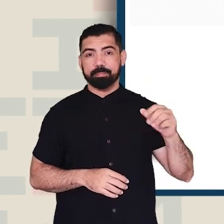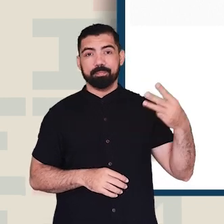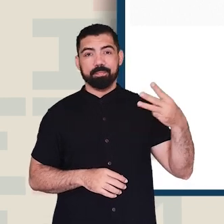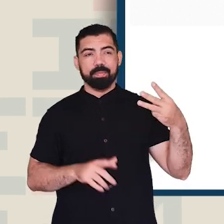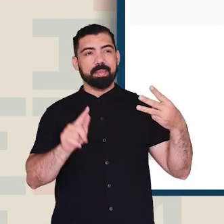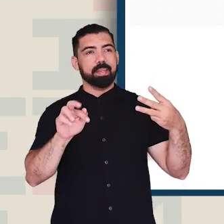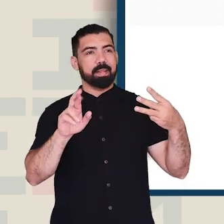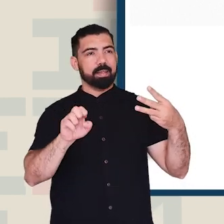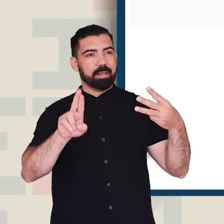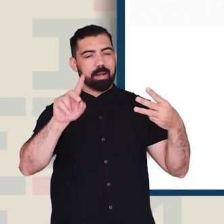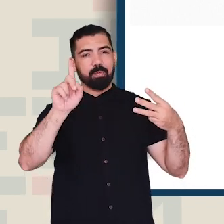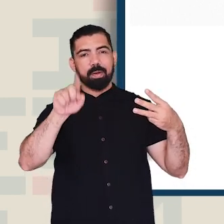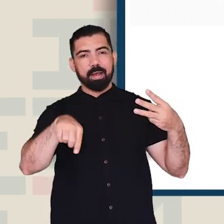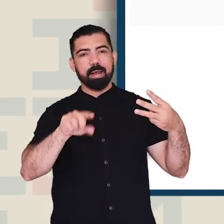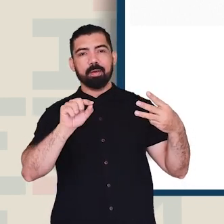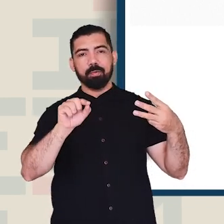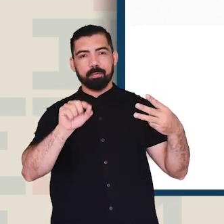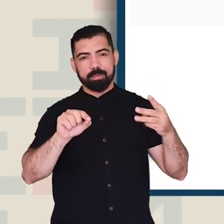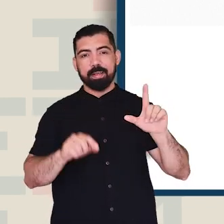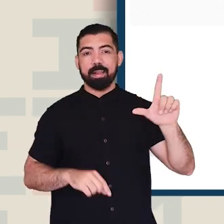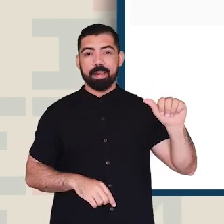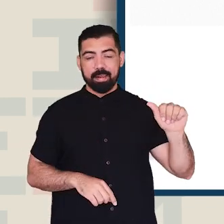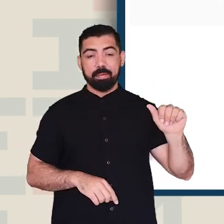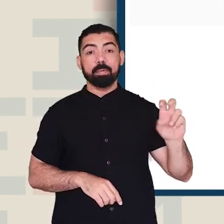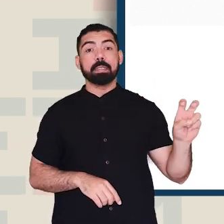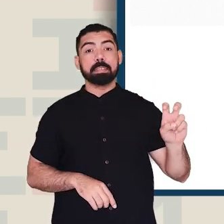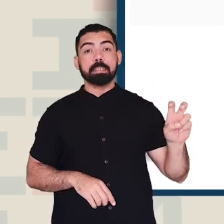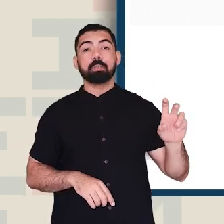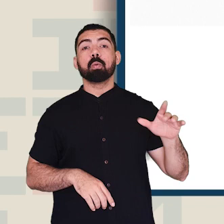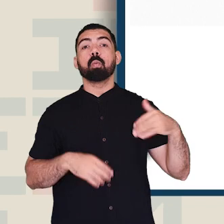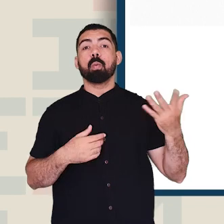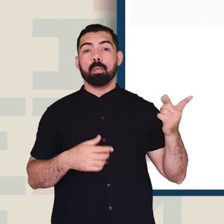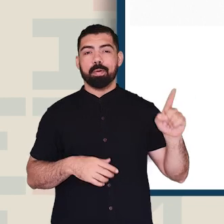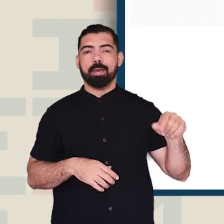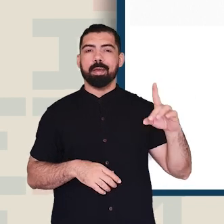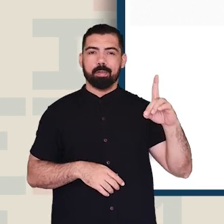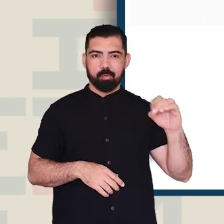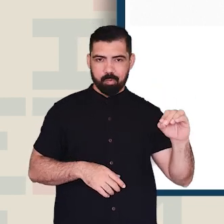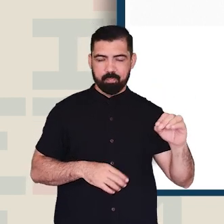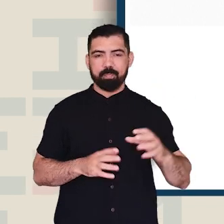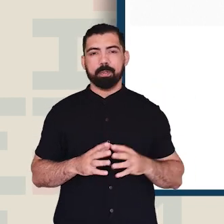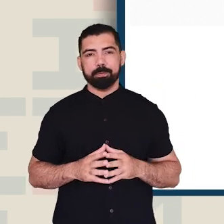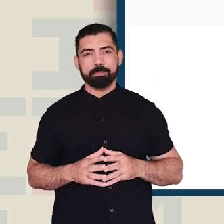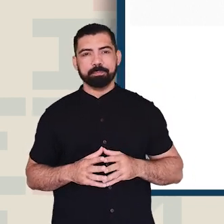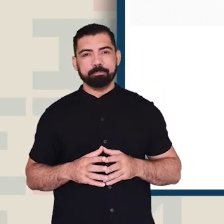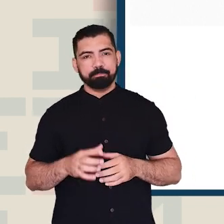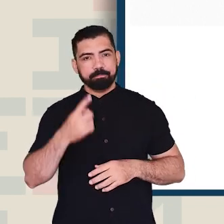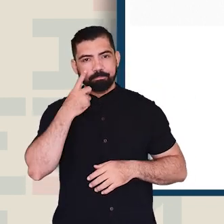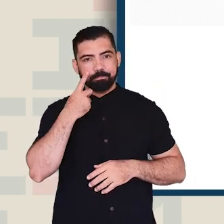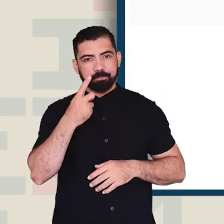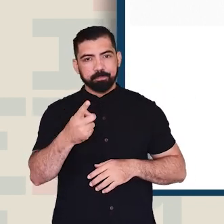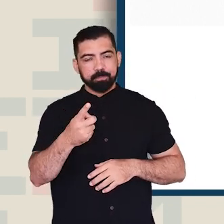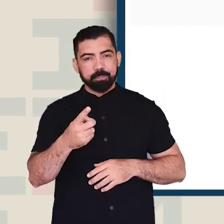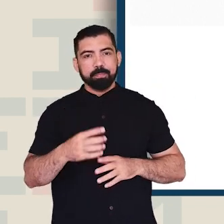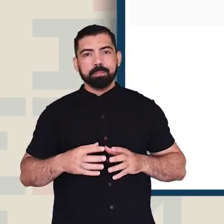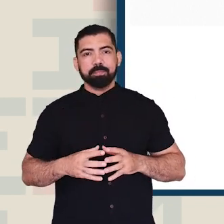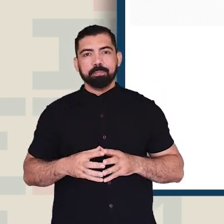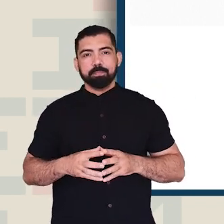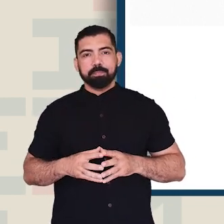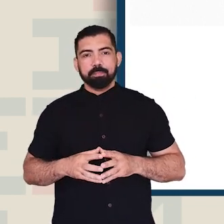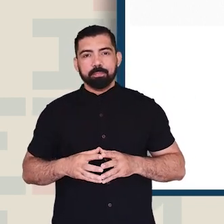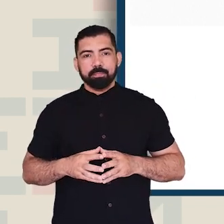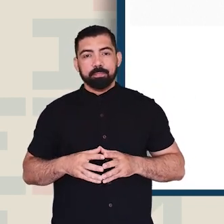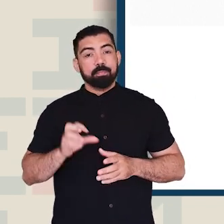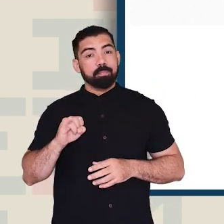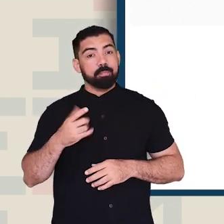que é o Lá, e o quinto grau, que é o Dó. Então, assim, seria... E se eu quiser